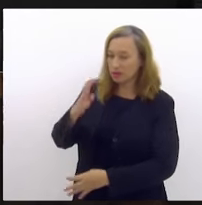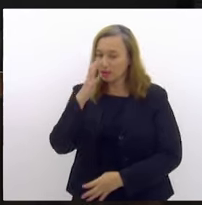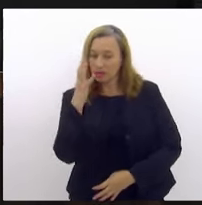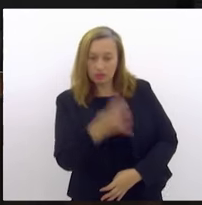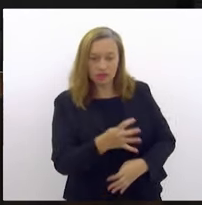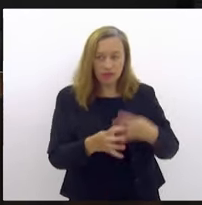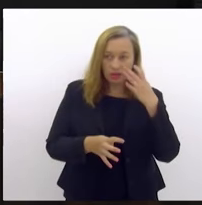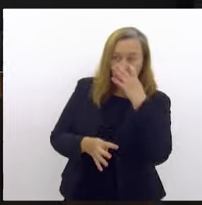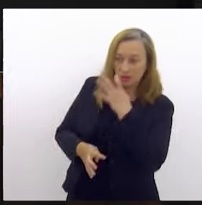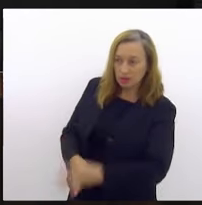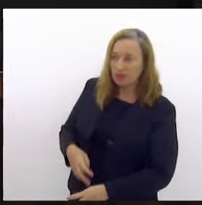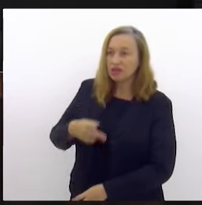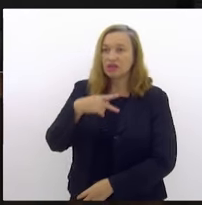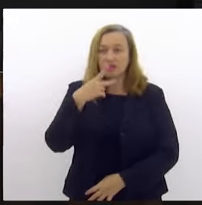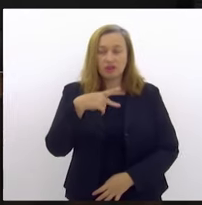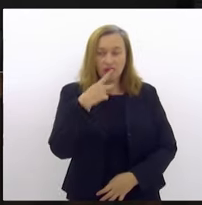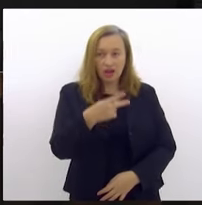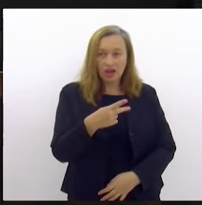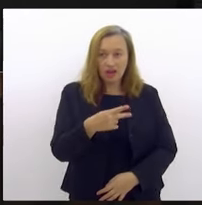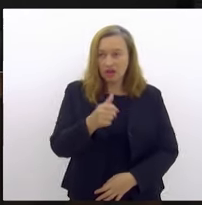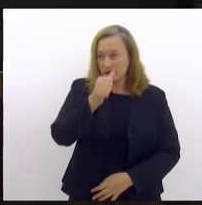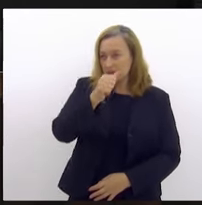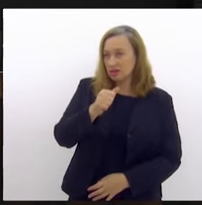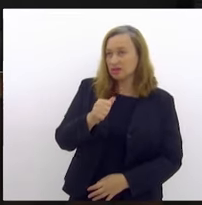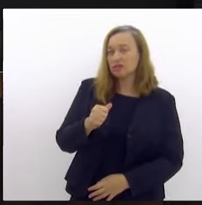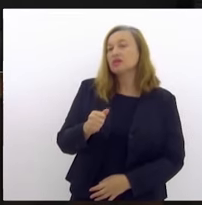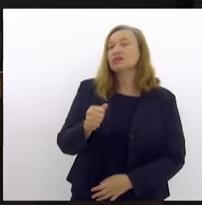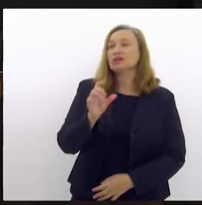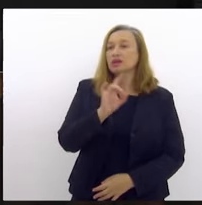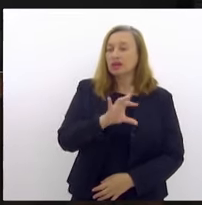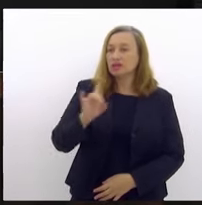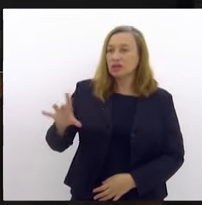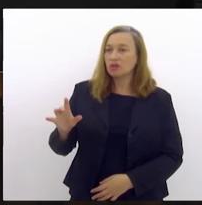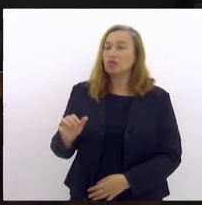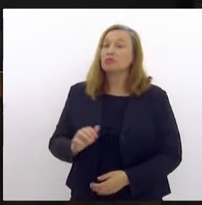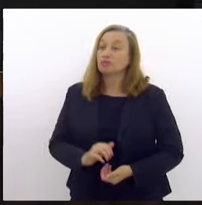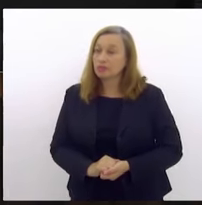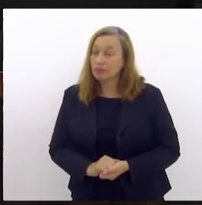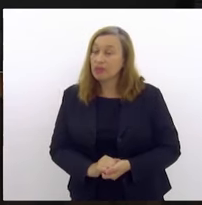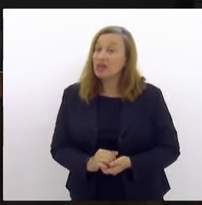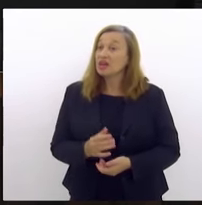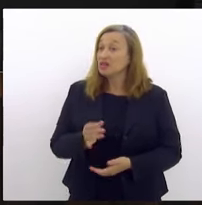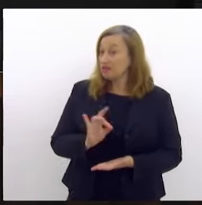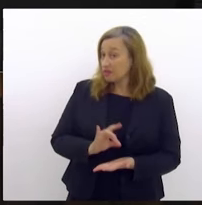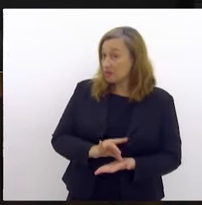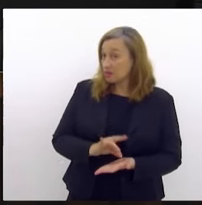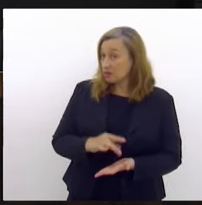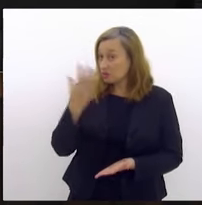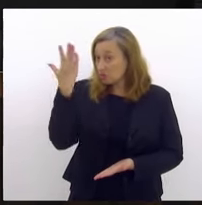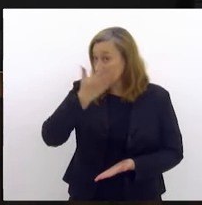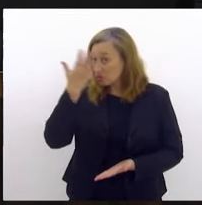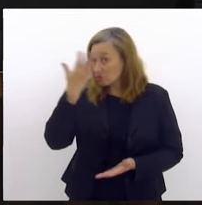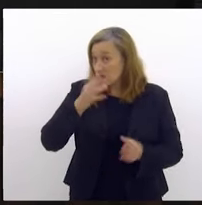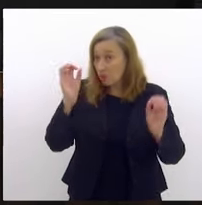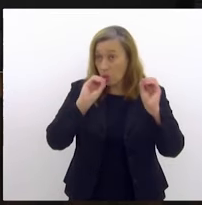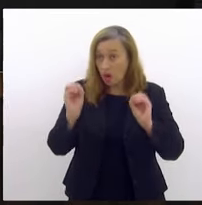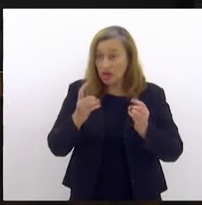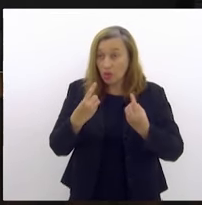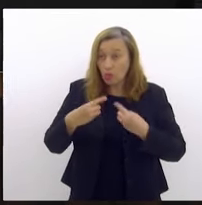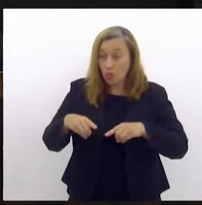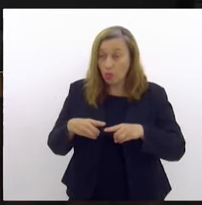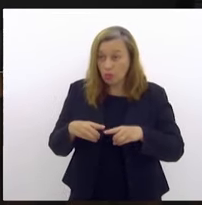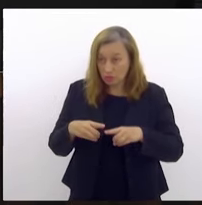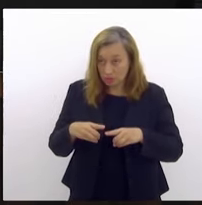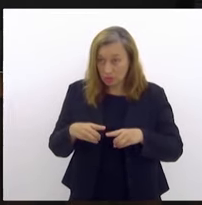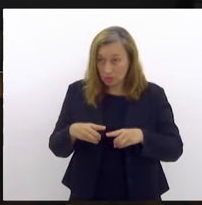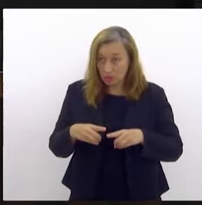outros, falaram dos seus presidentes, cada um com as suas posições, exageros. Sinceramente, não vi nada demais que faltasse o respeito ou